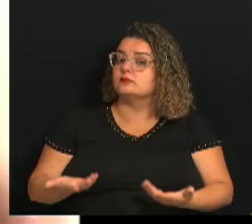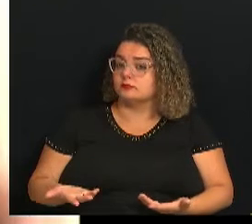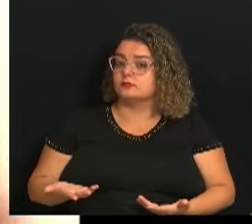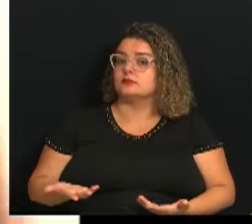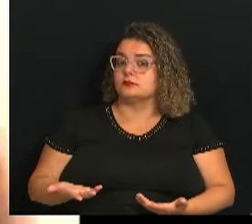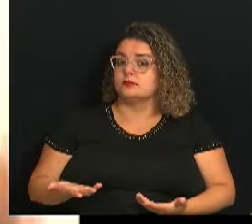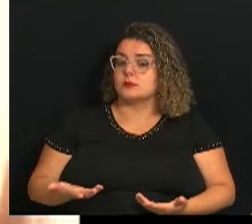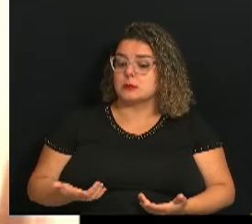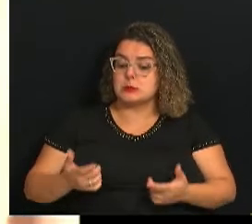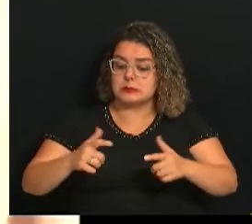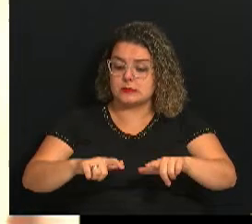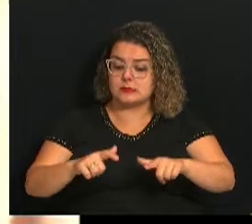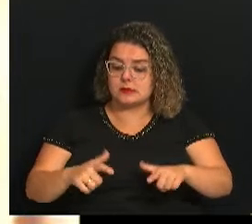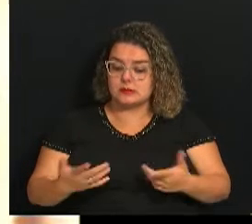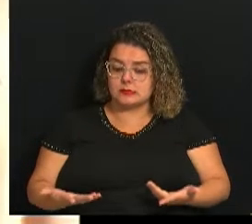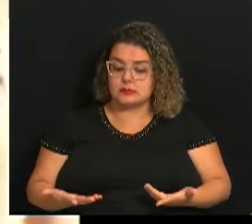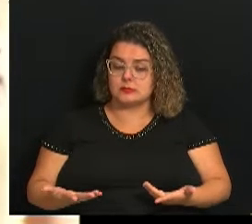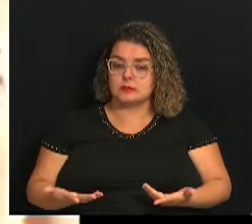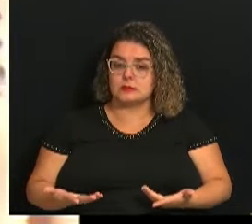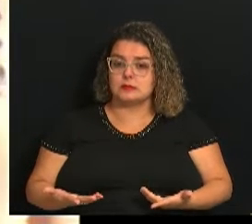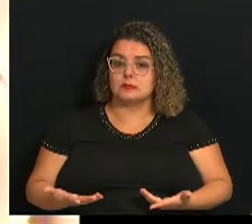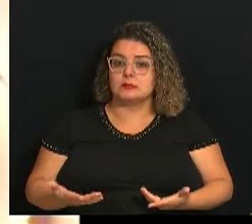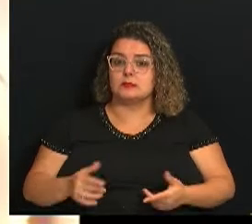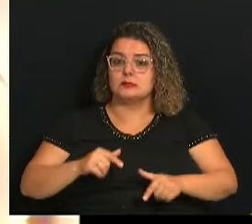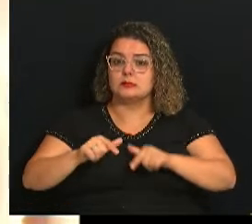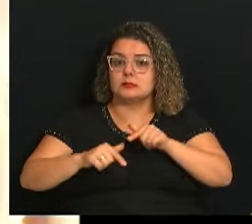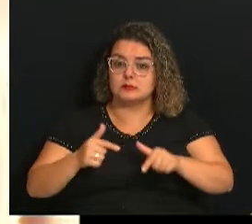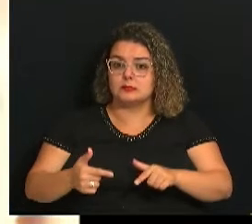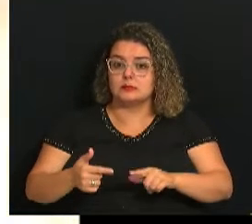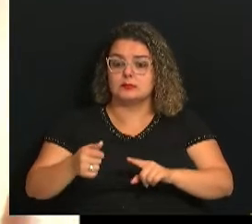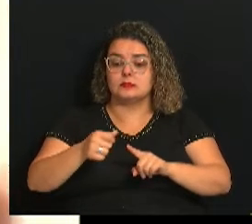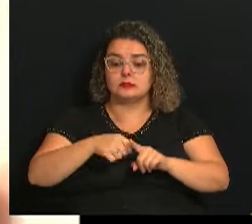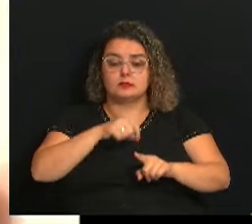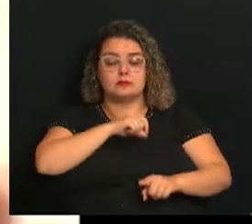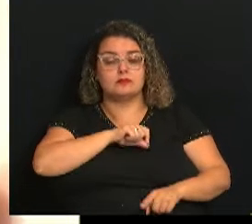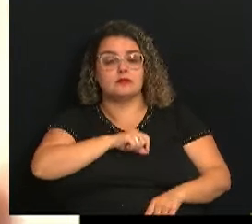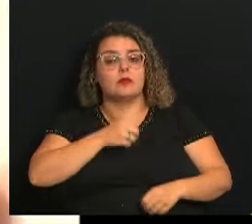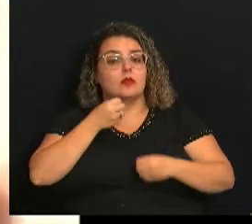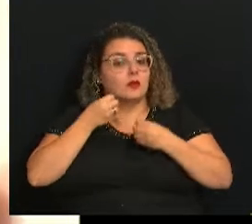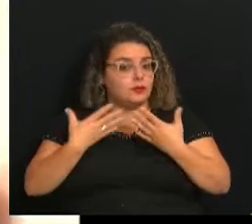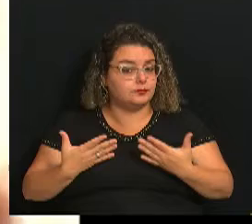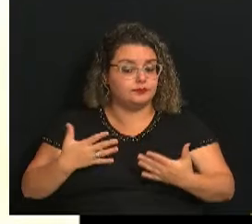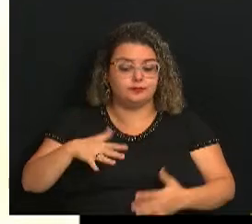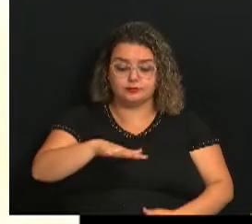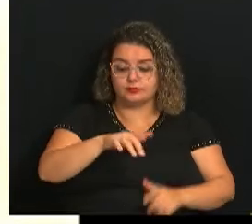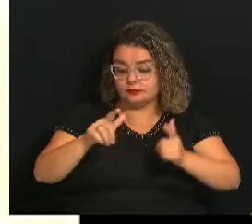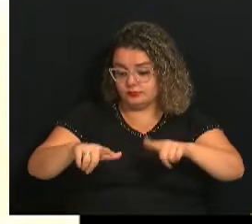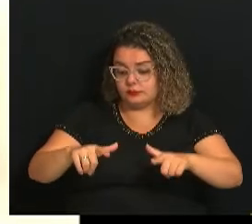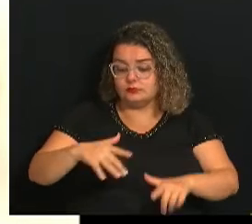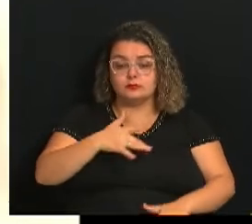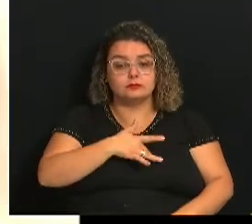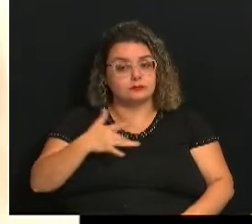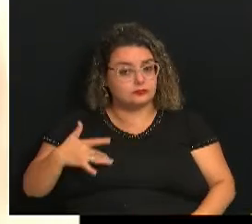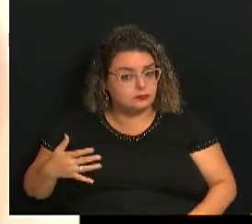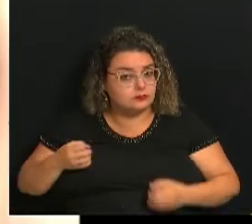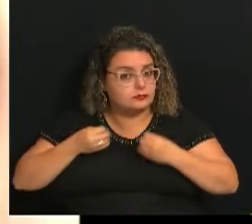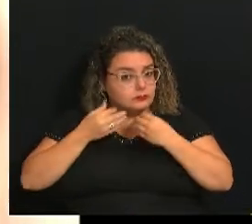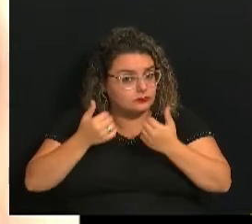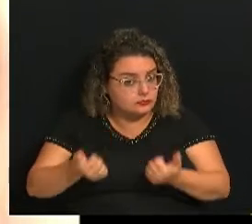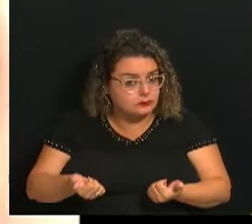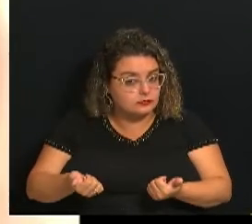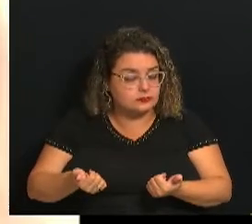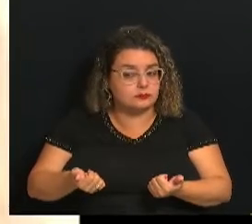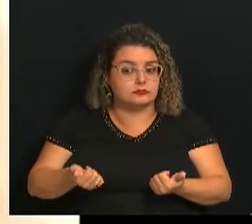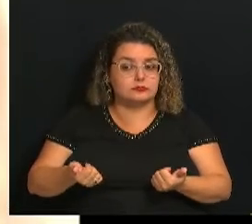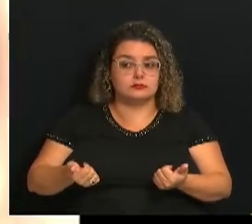trabalho, de remuneração, a ambiente saudável, né? Existem ambientes de trabalho na Secretaria de Cultura